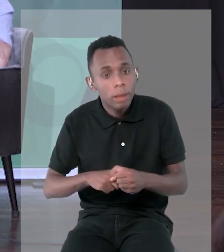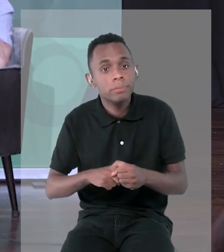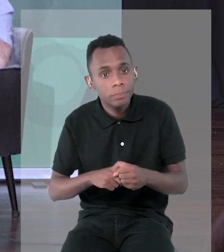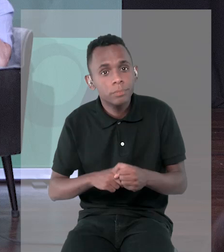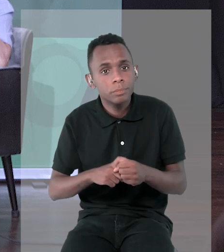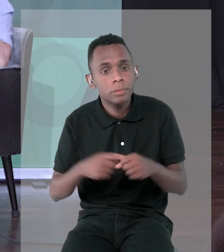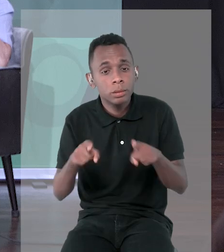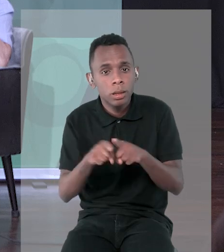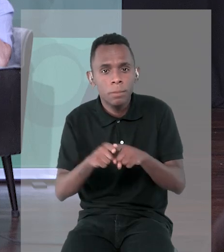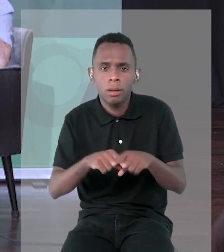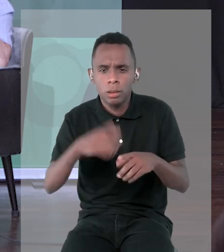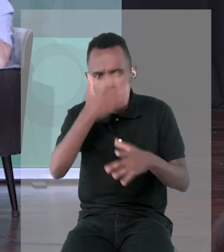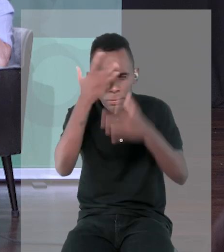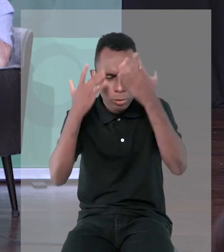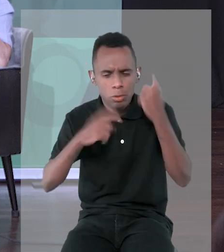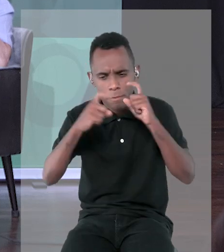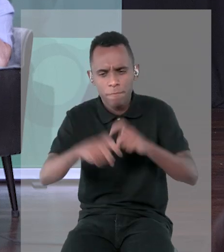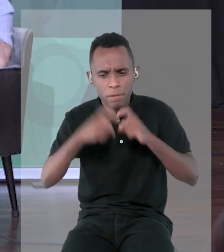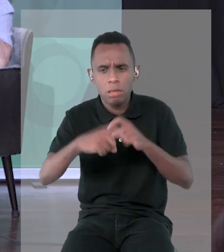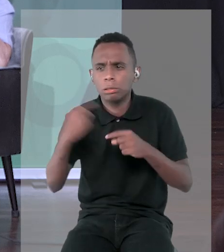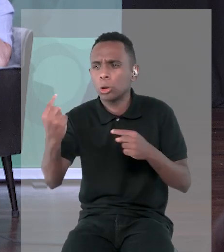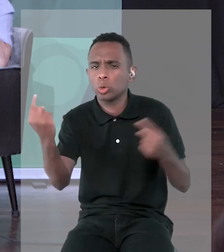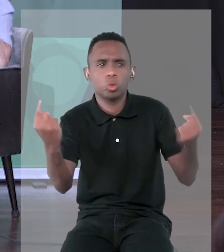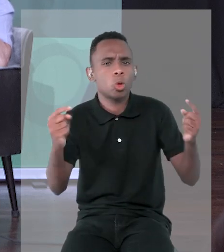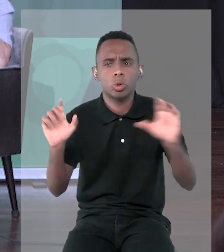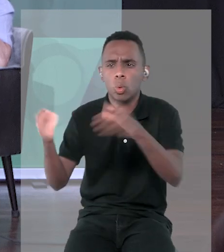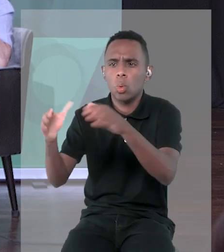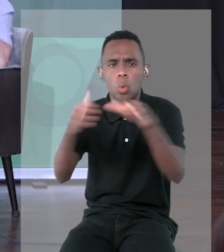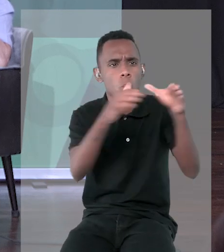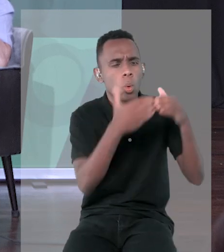quando fazendeiros isolados, pequenas ilhas